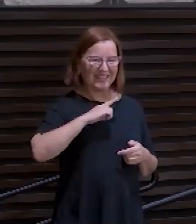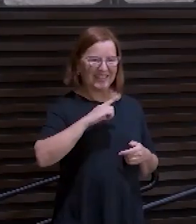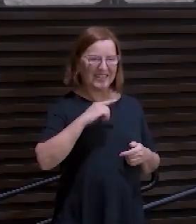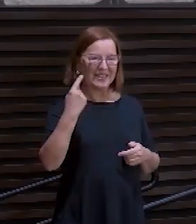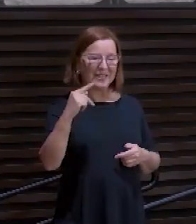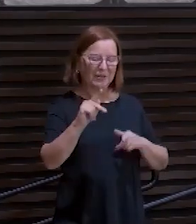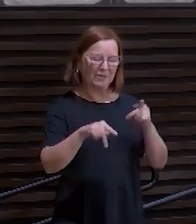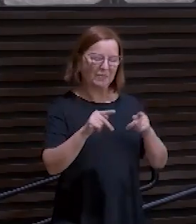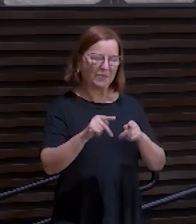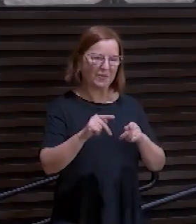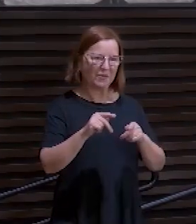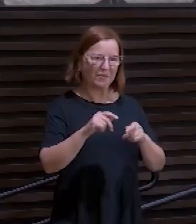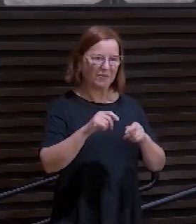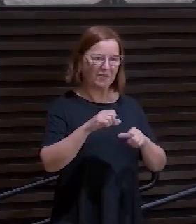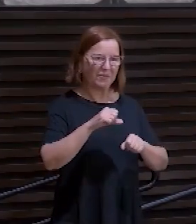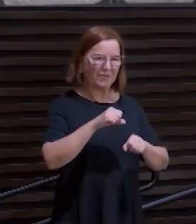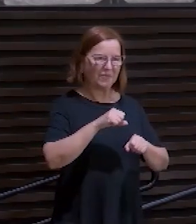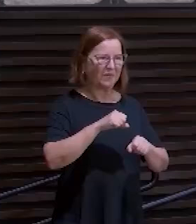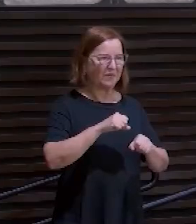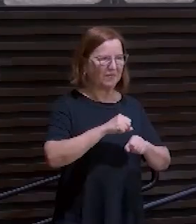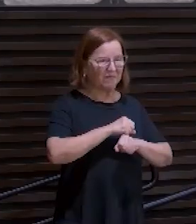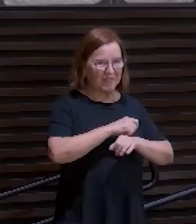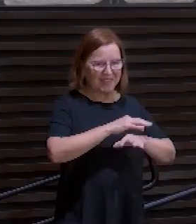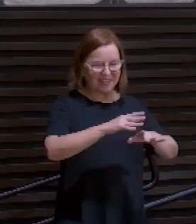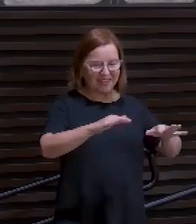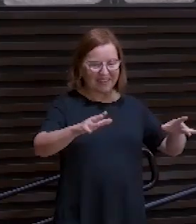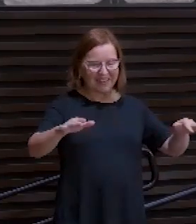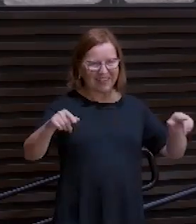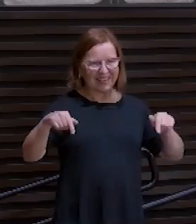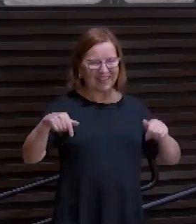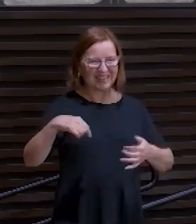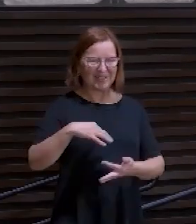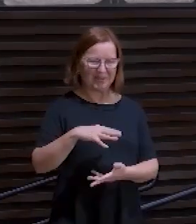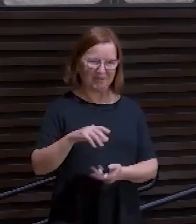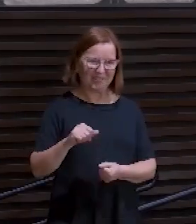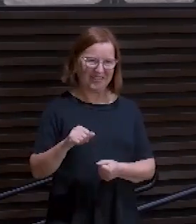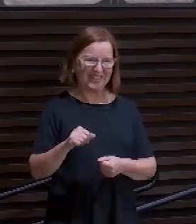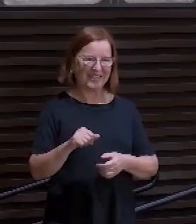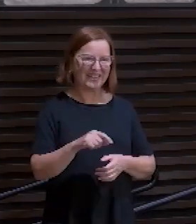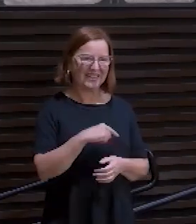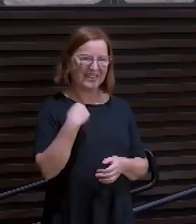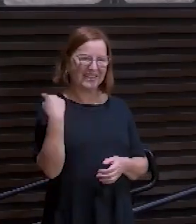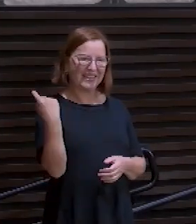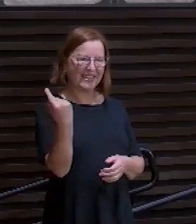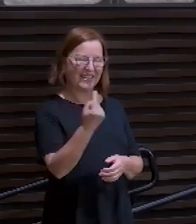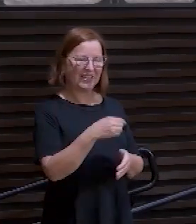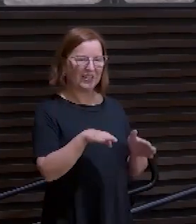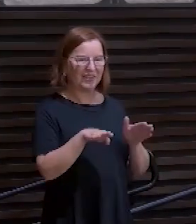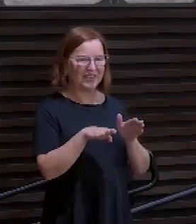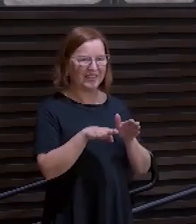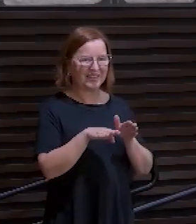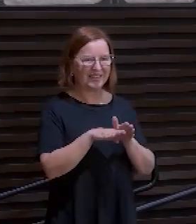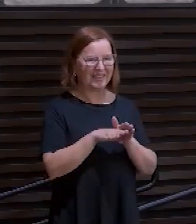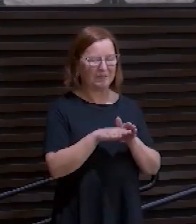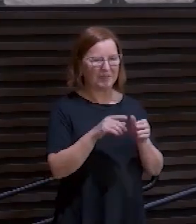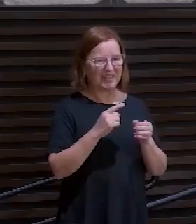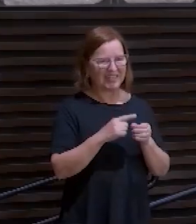na terra. E nós chegamos numa cidade que para nós é diferente, é